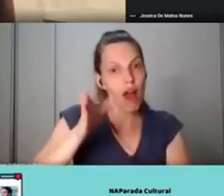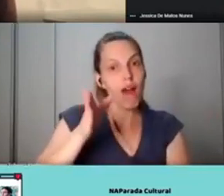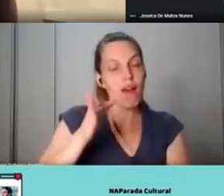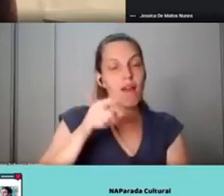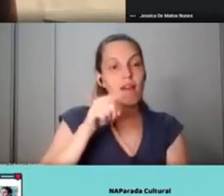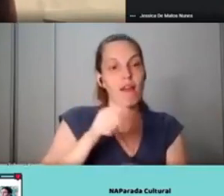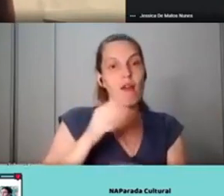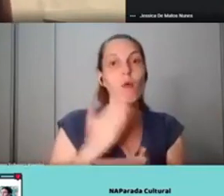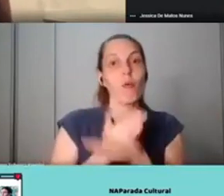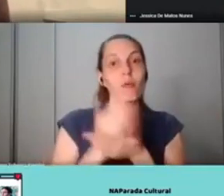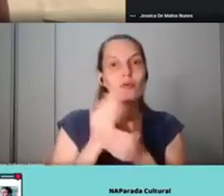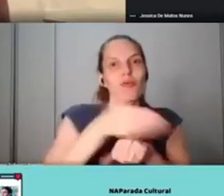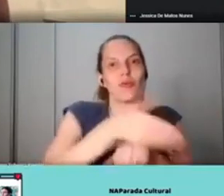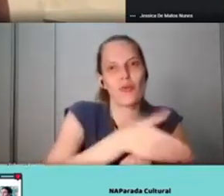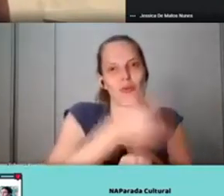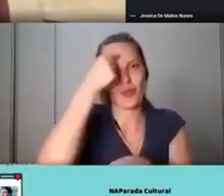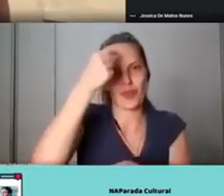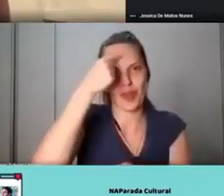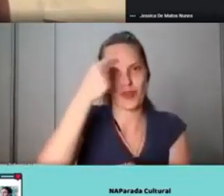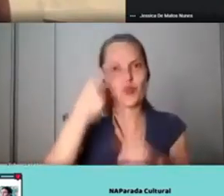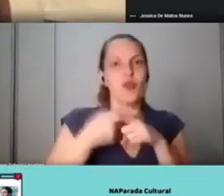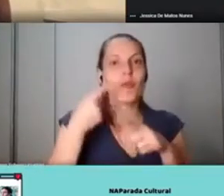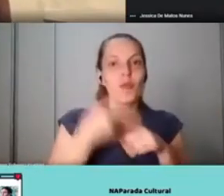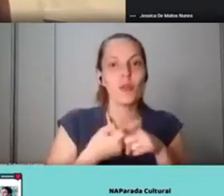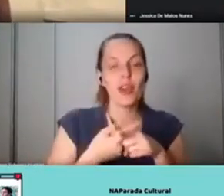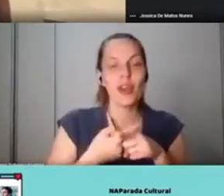a gente está voltando com uma outra experiência.